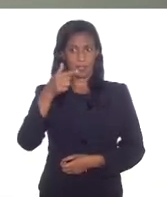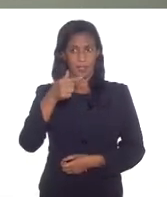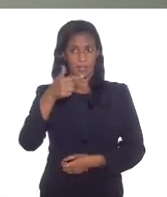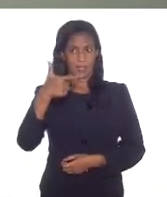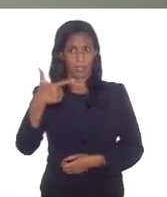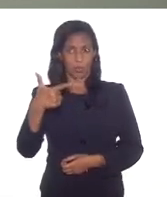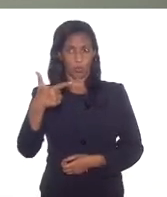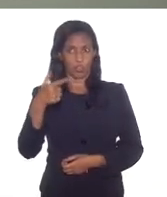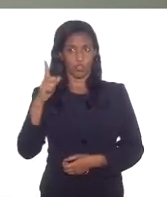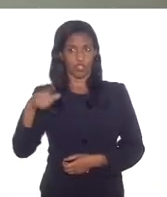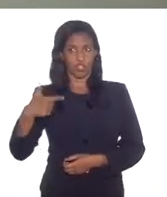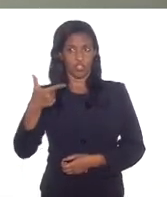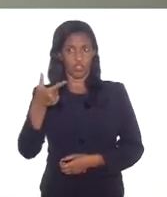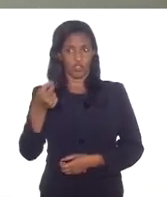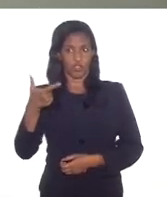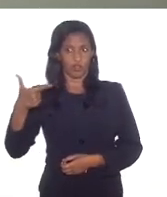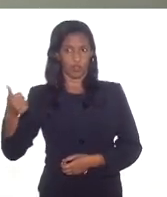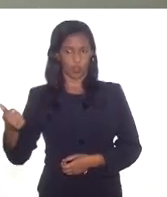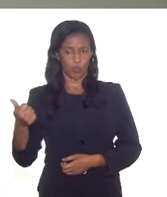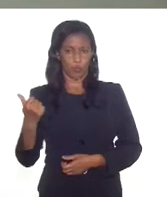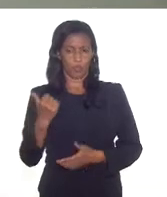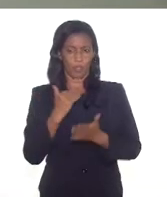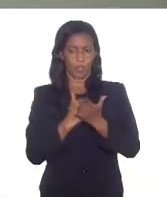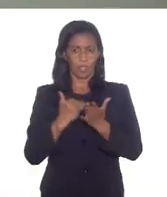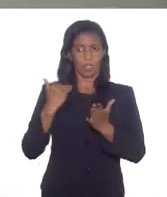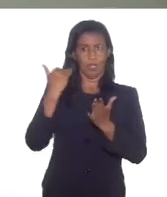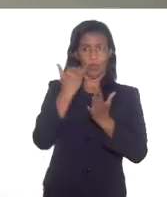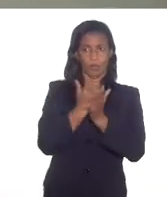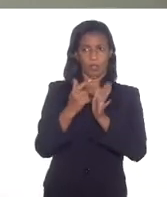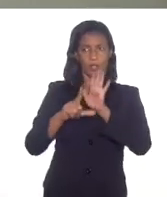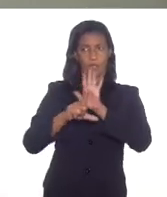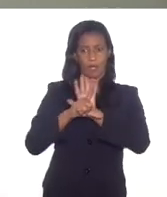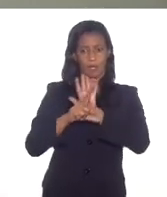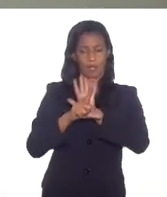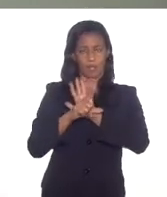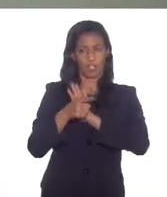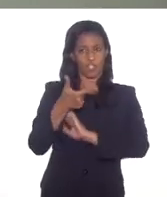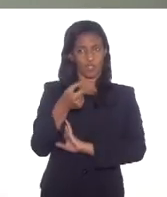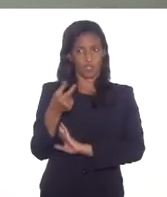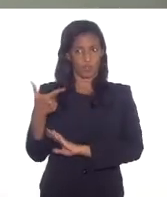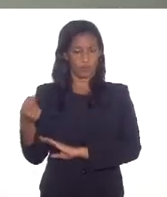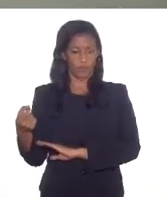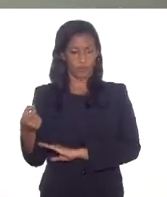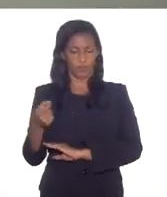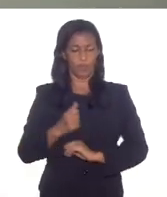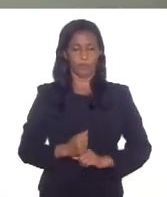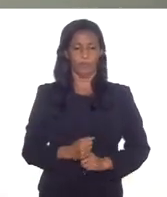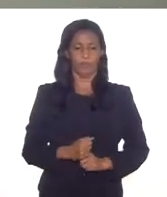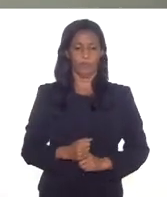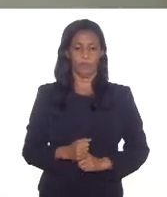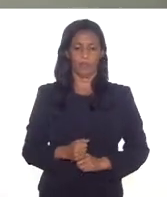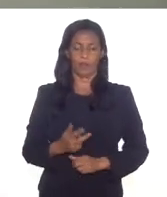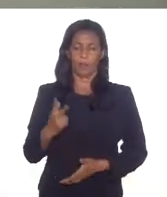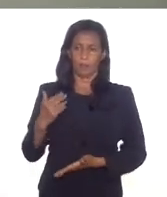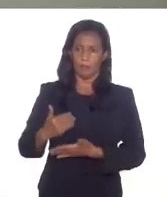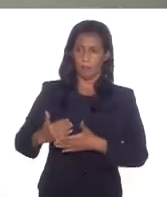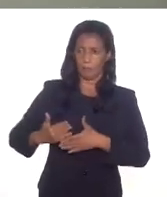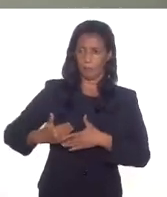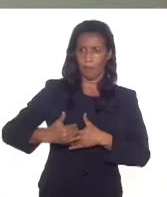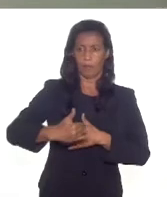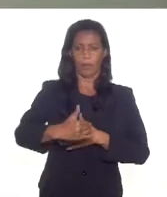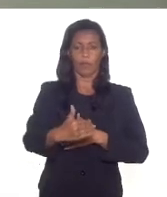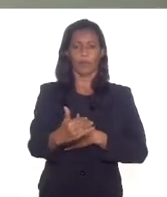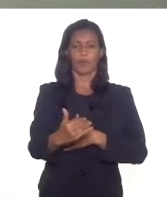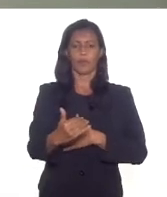72/2021 e altera a lei complementar 189/2020. Para prorrogar o período de ocorrência dos